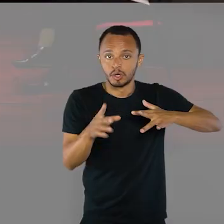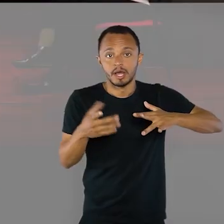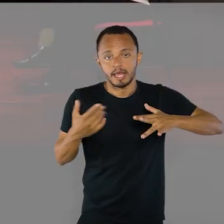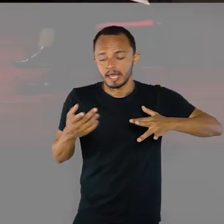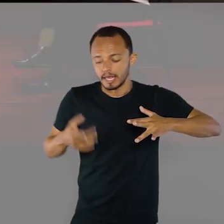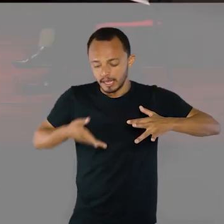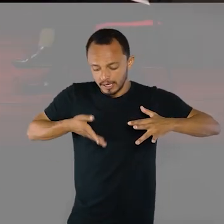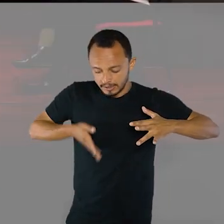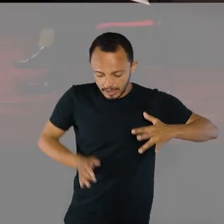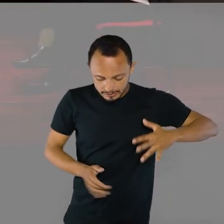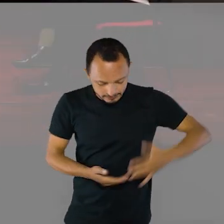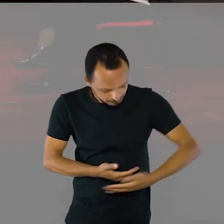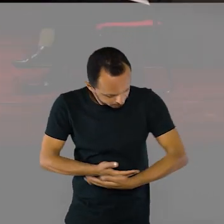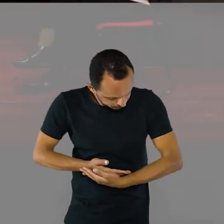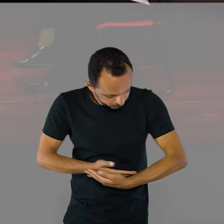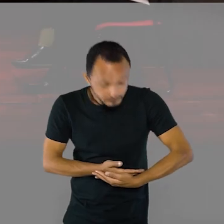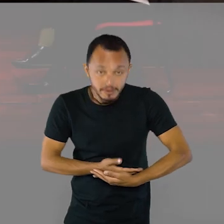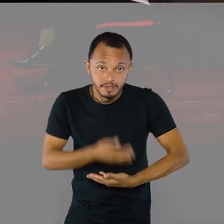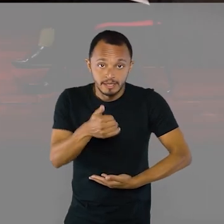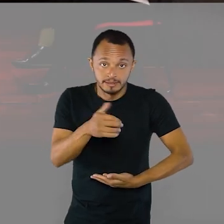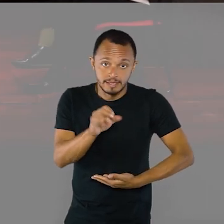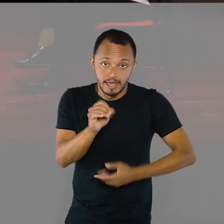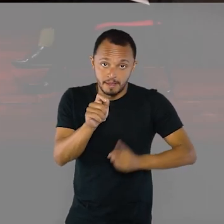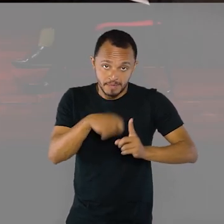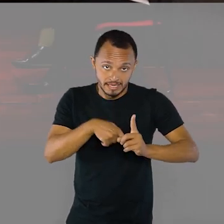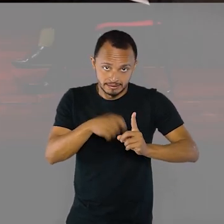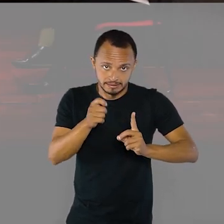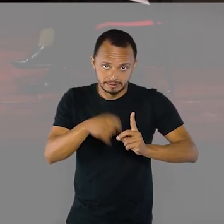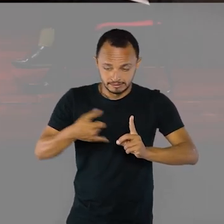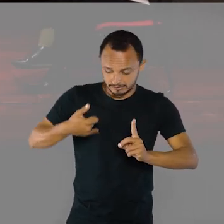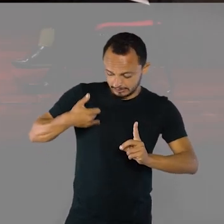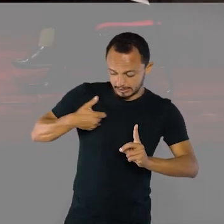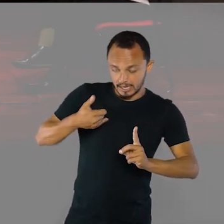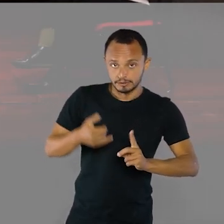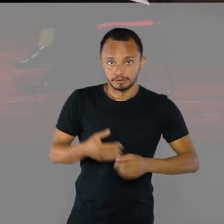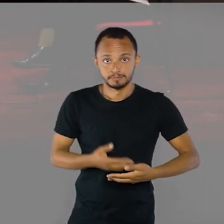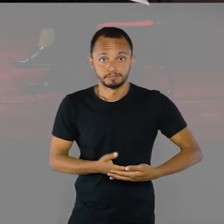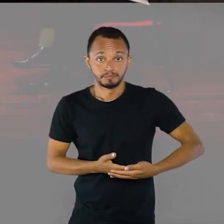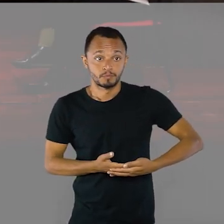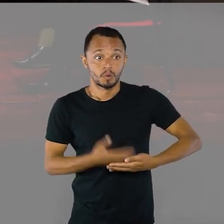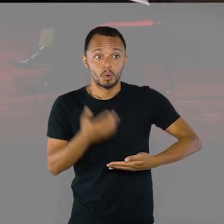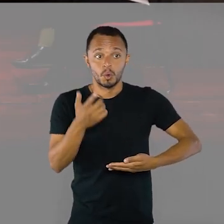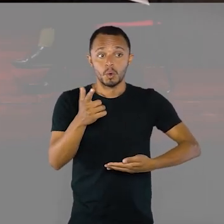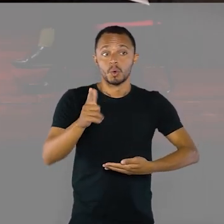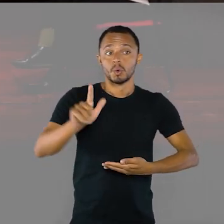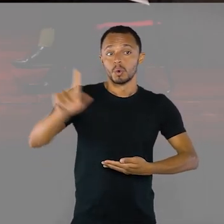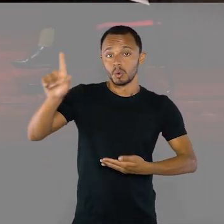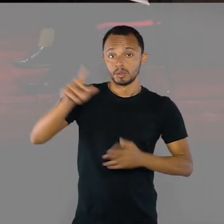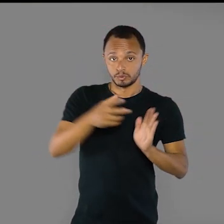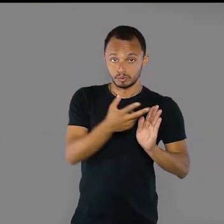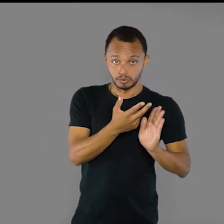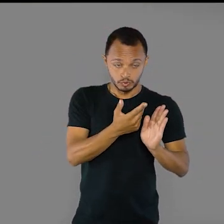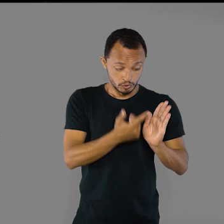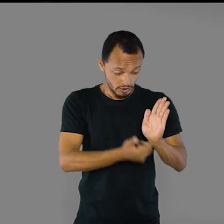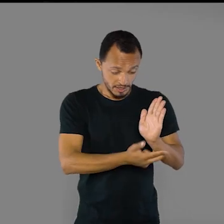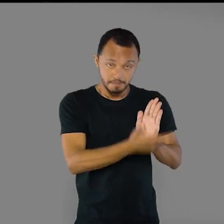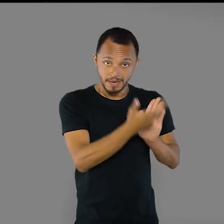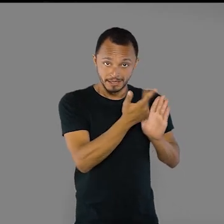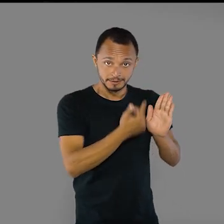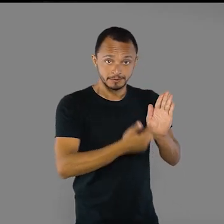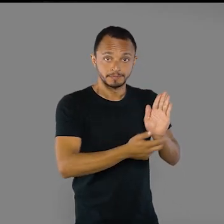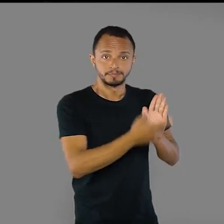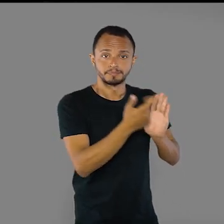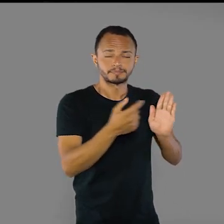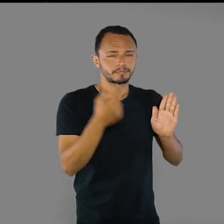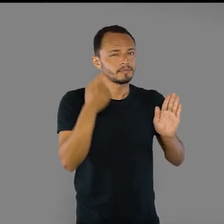meses de idade. Na outra imagem, e aí daqui a pouco já vou passar para a Lúcia, que é um grande gancho para a gente pensar também